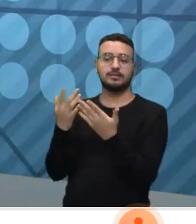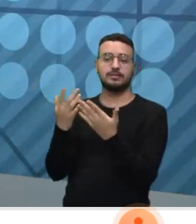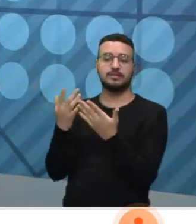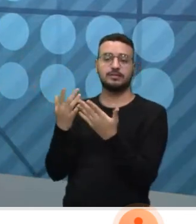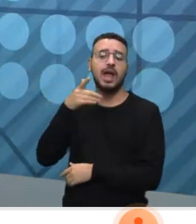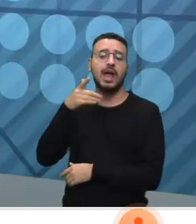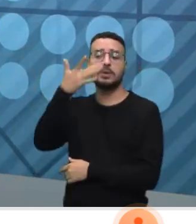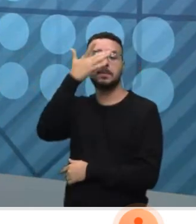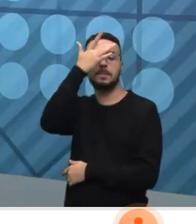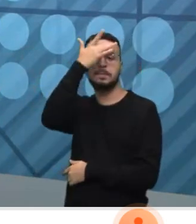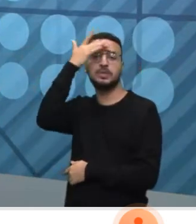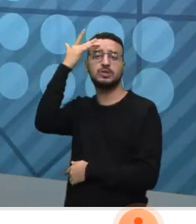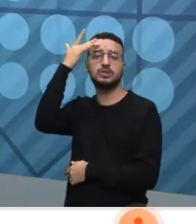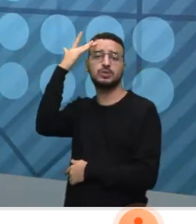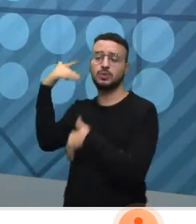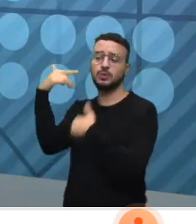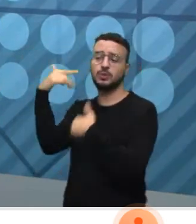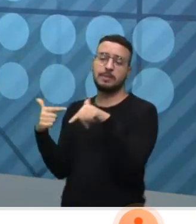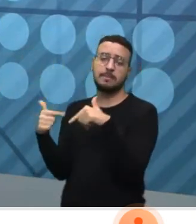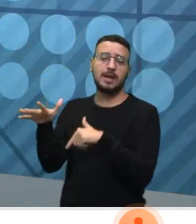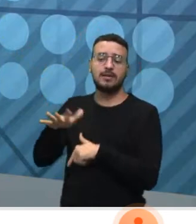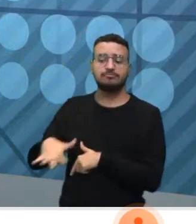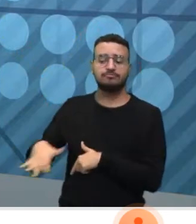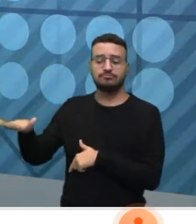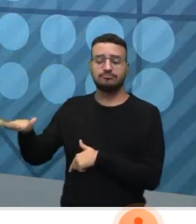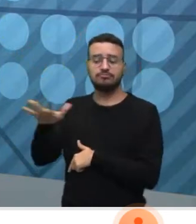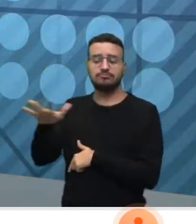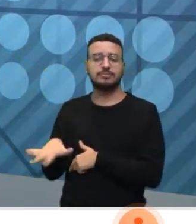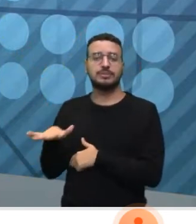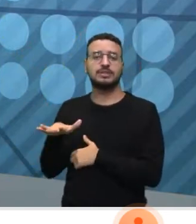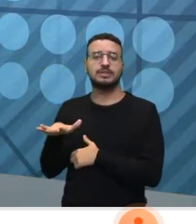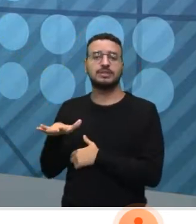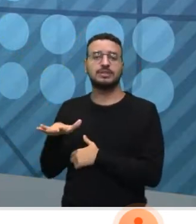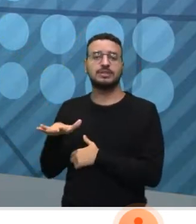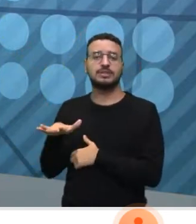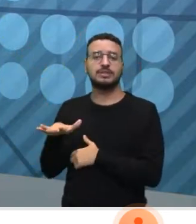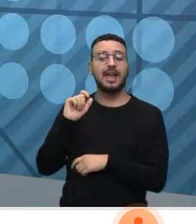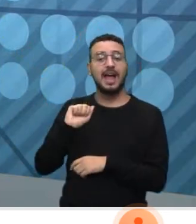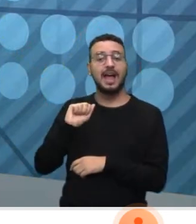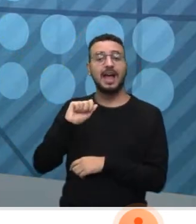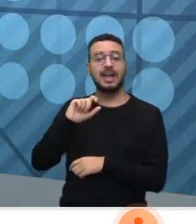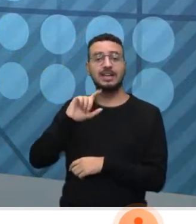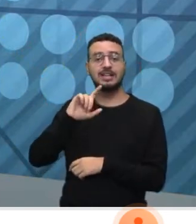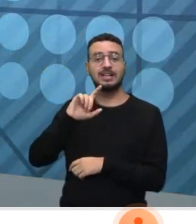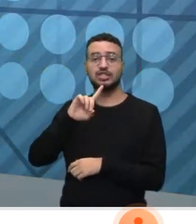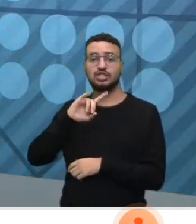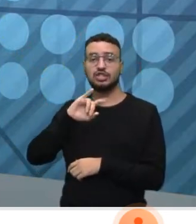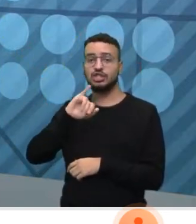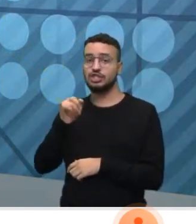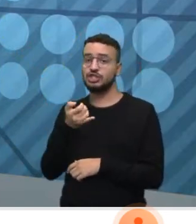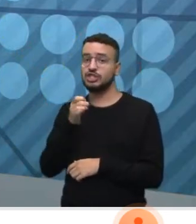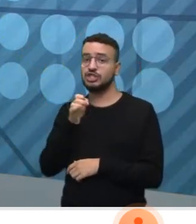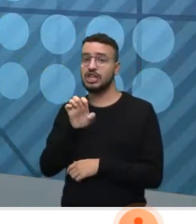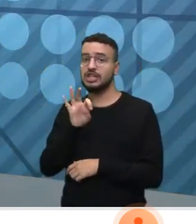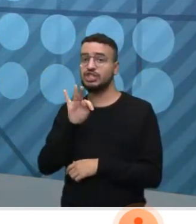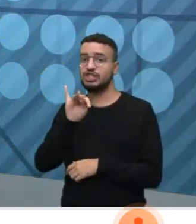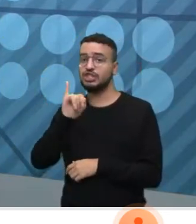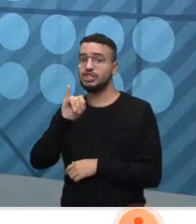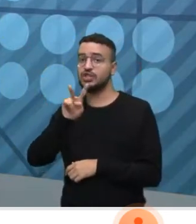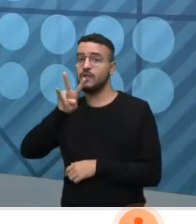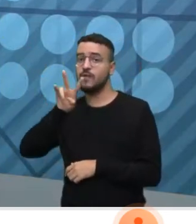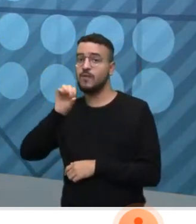né? E os adjetivos é que provavelmente a Maria pode observar, nossa, como ele é